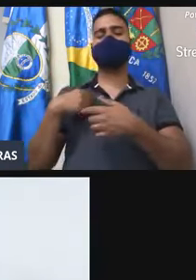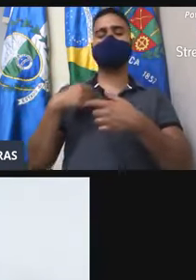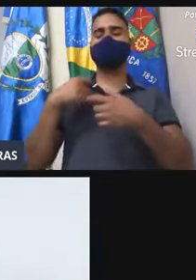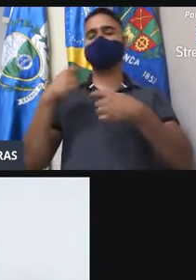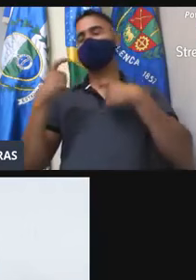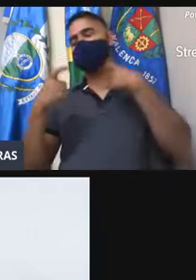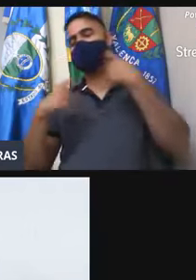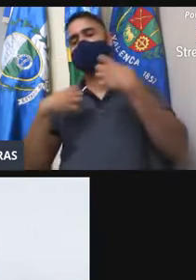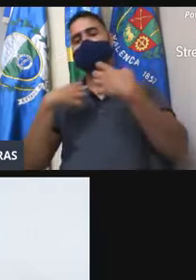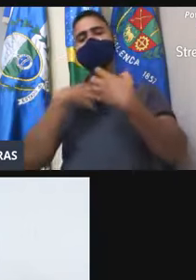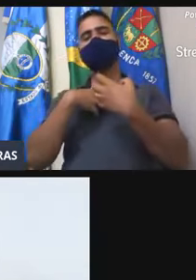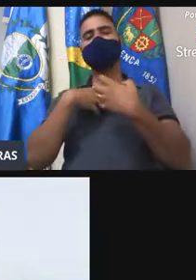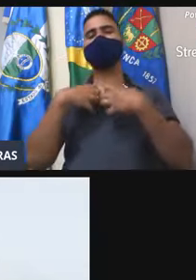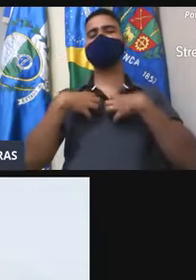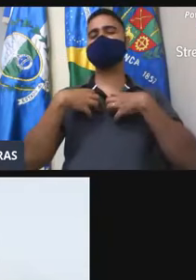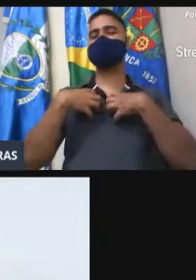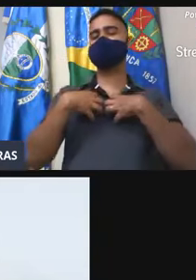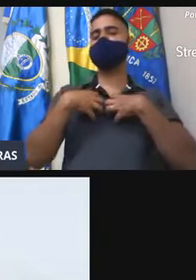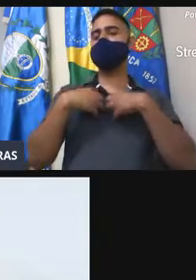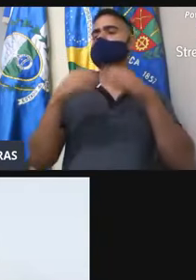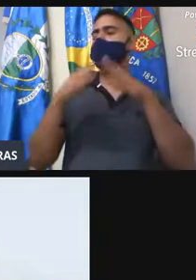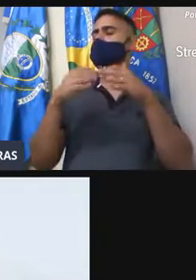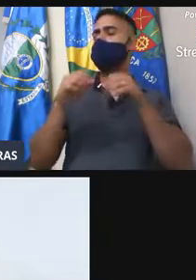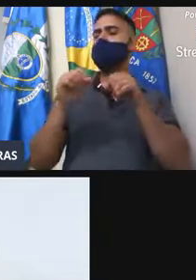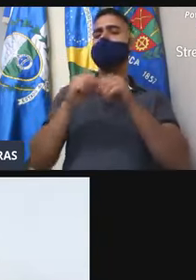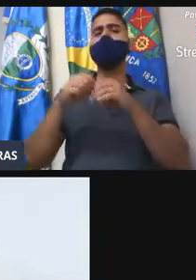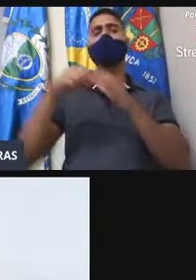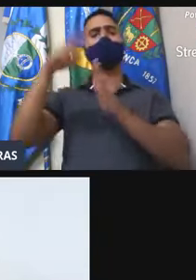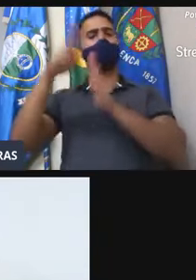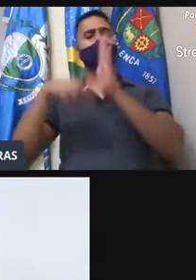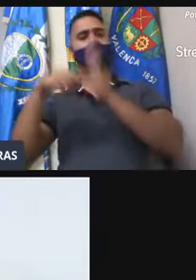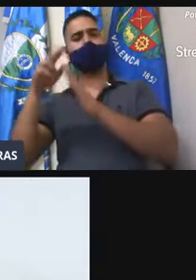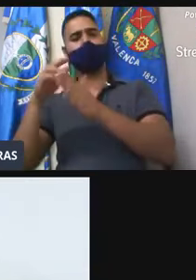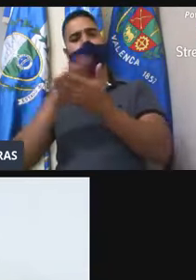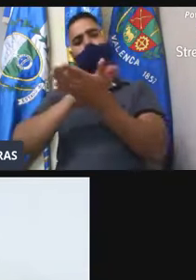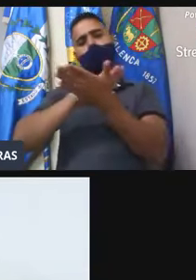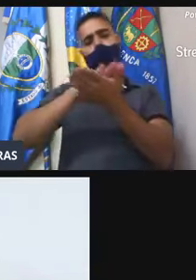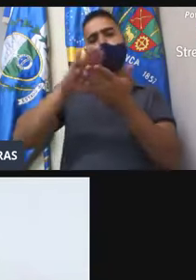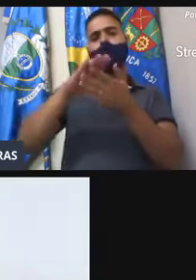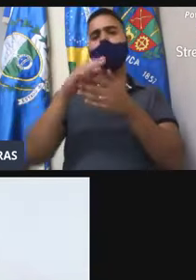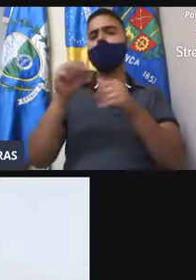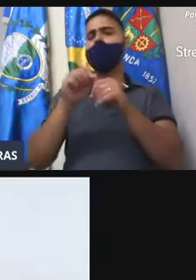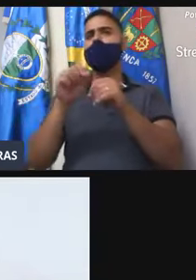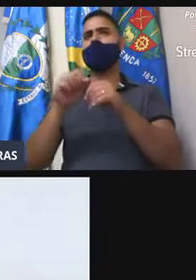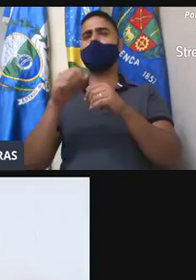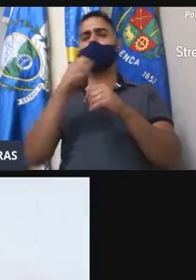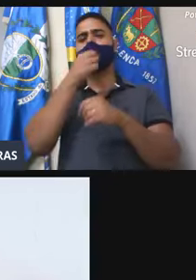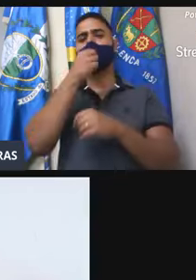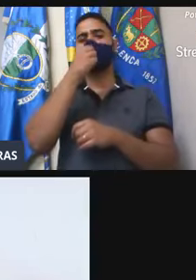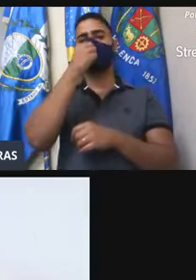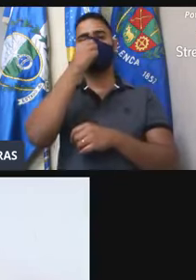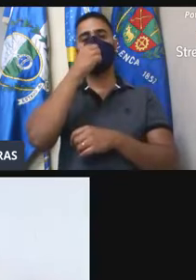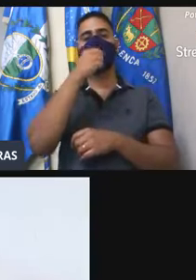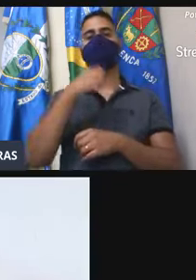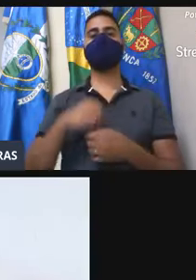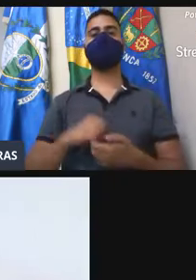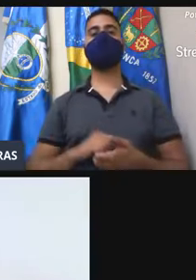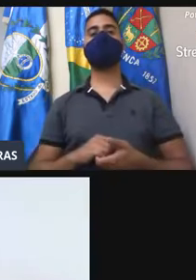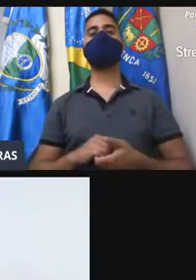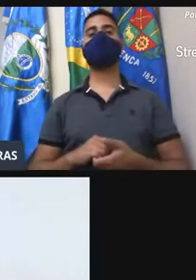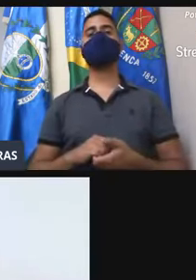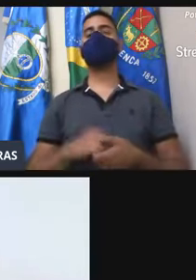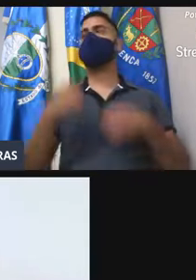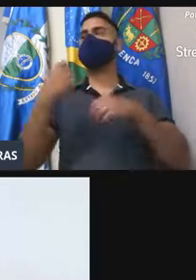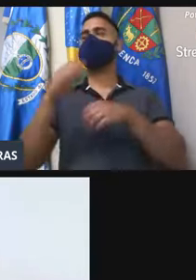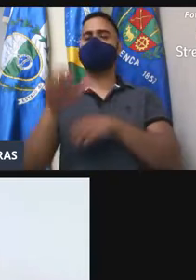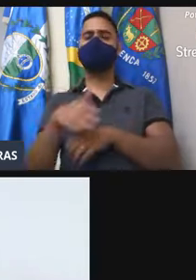fomos lá ver, o pessoal pediu, e a gente pediu a reforma. Pintura, reforma, solda, porque ali é uma extensão assim considerável, né? Então